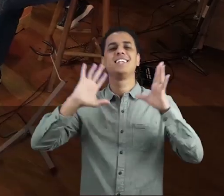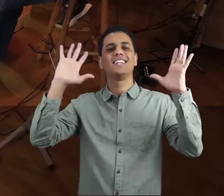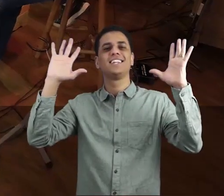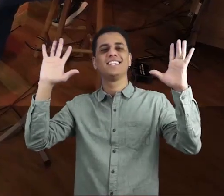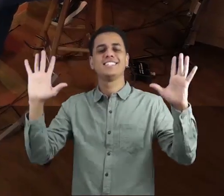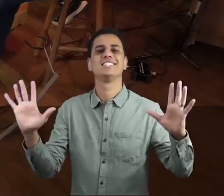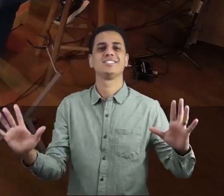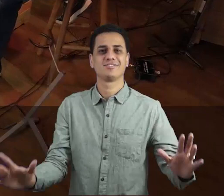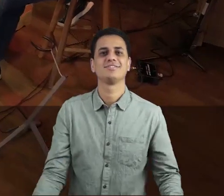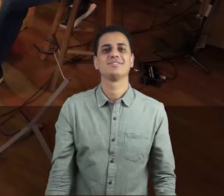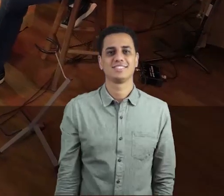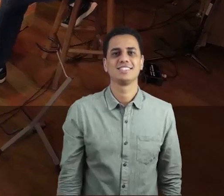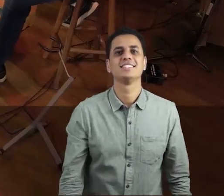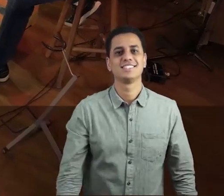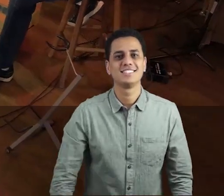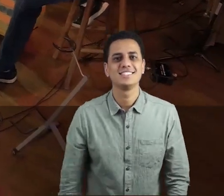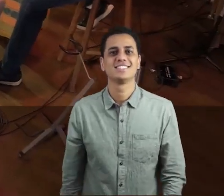força e vem nos